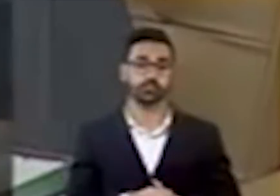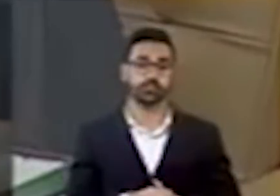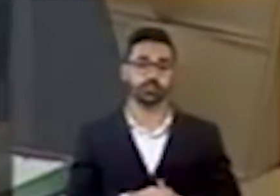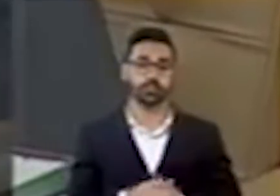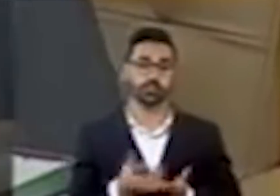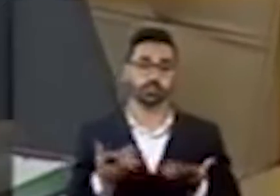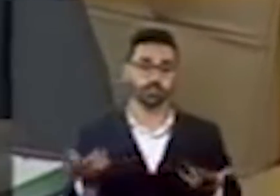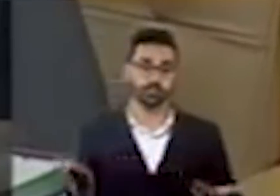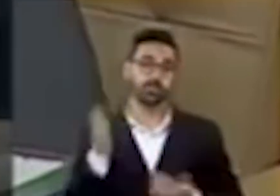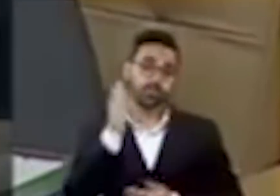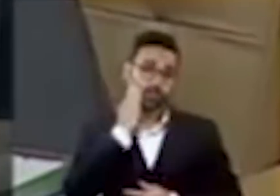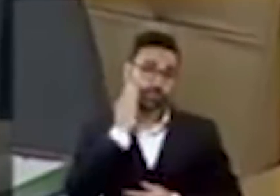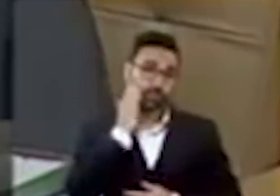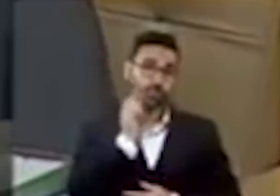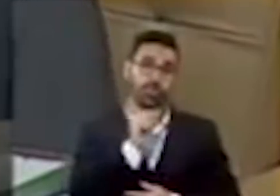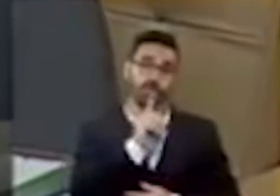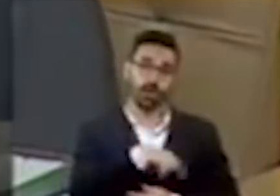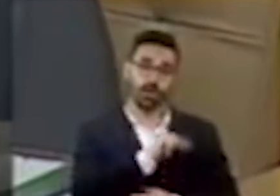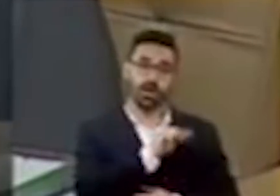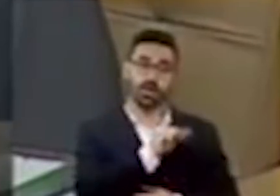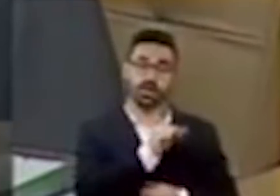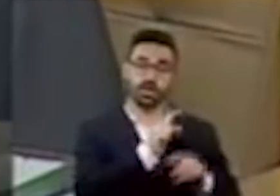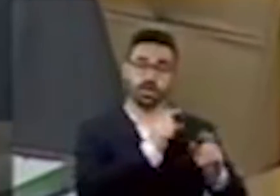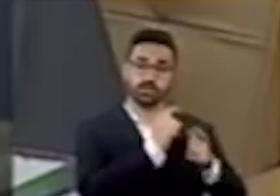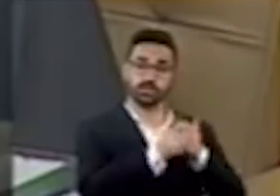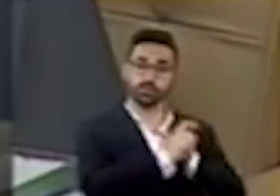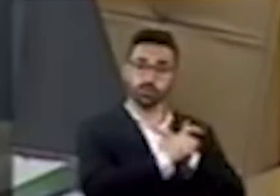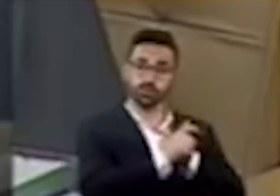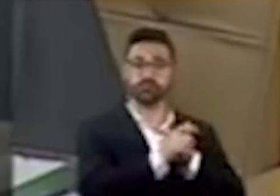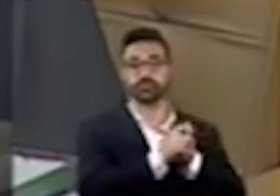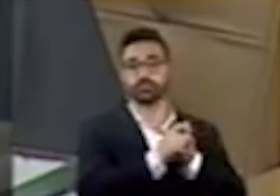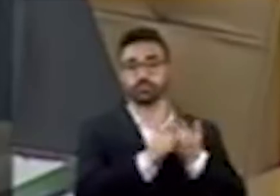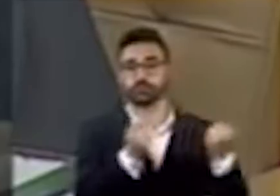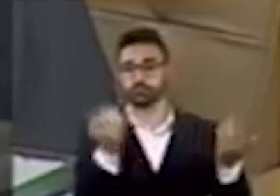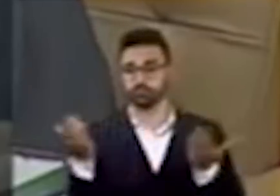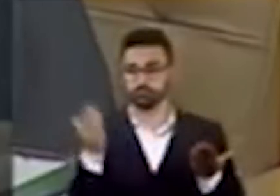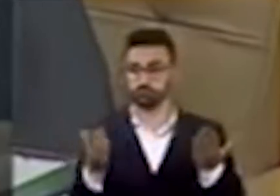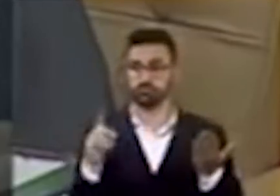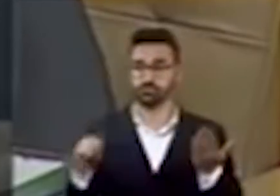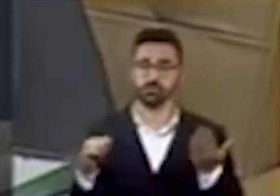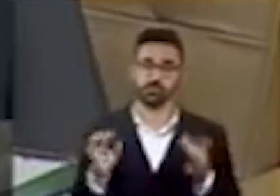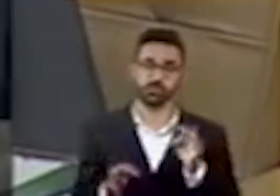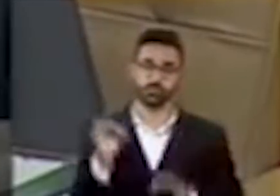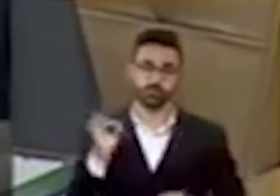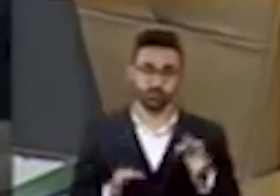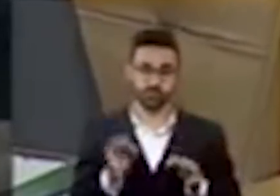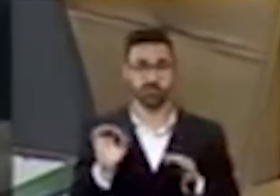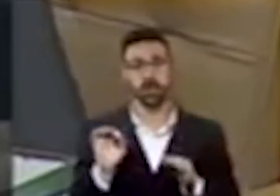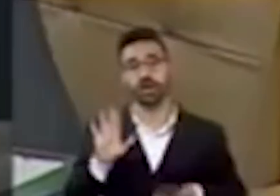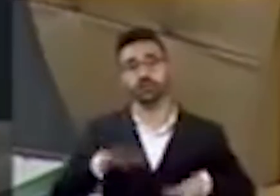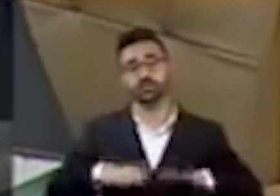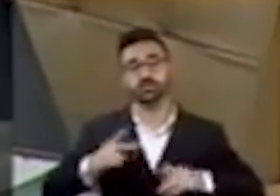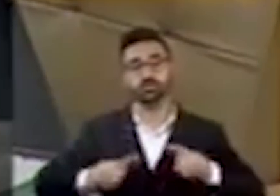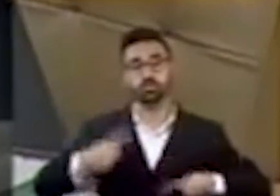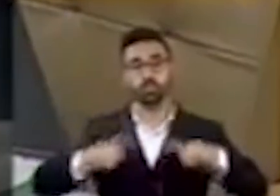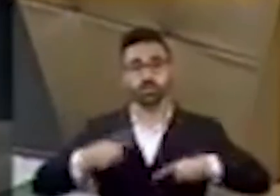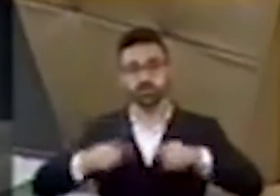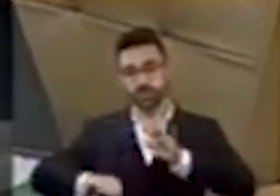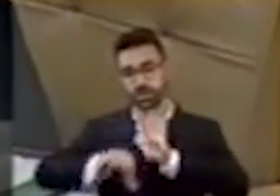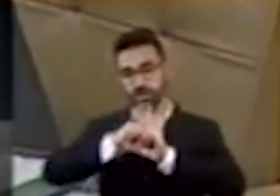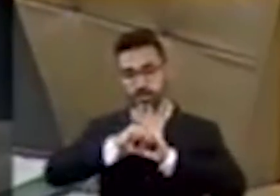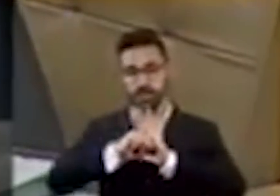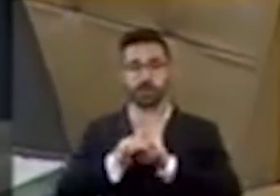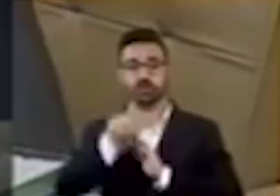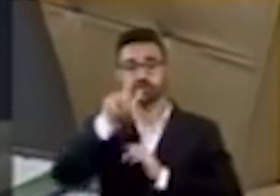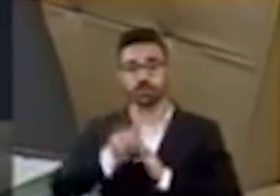Poder Executivo ao Poder Judiciário. Ora, atua como instrumento de política criminal no gerenciamento do